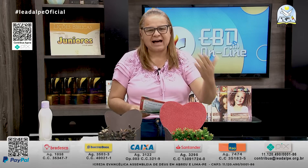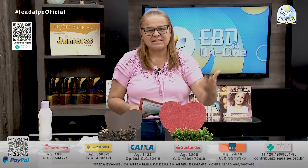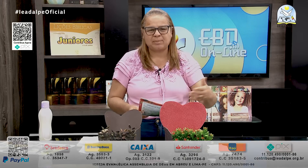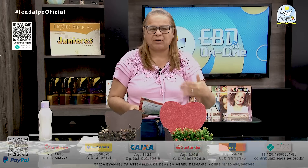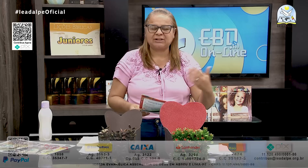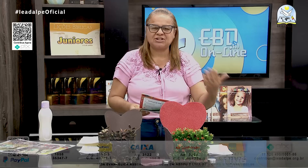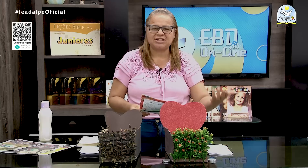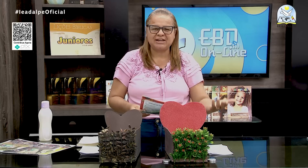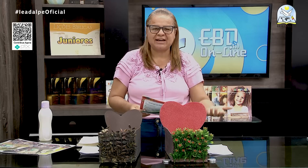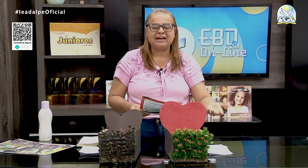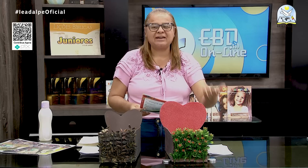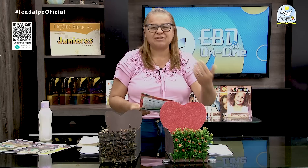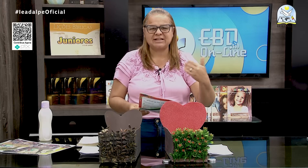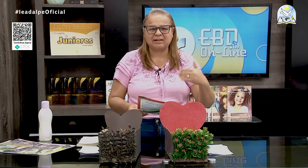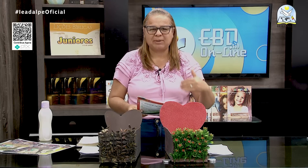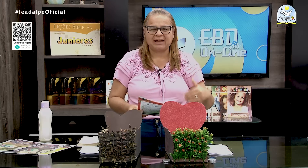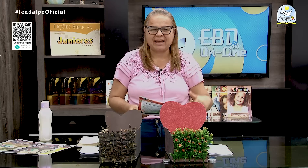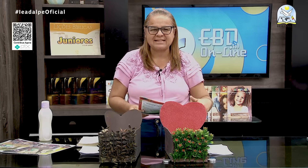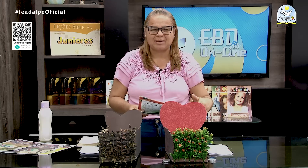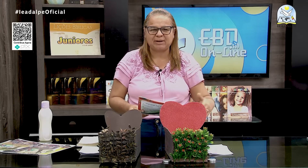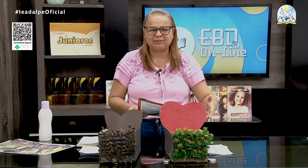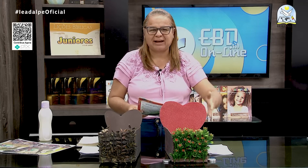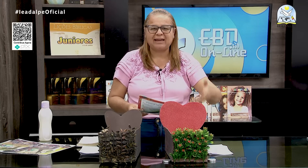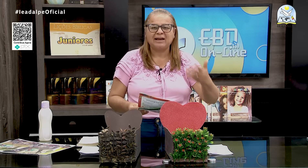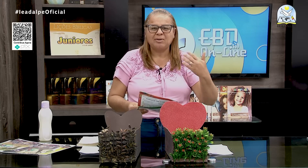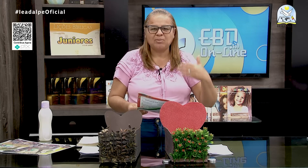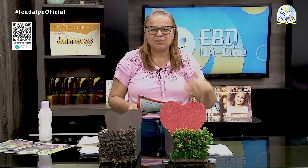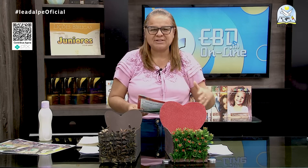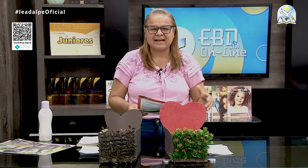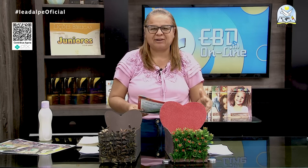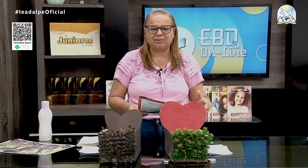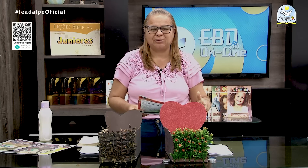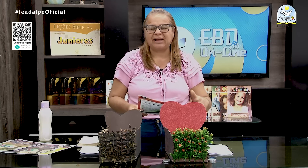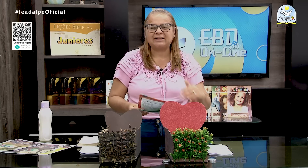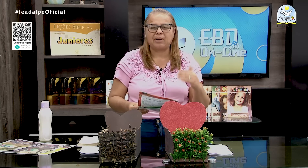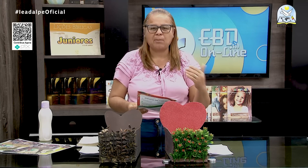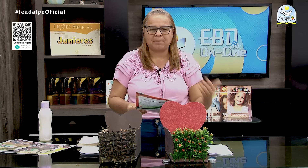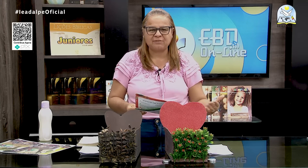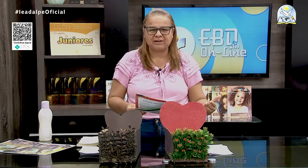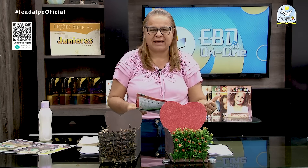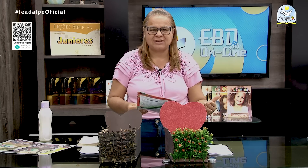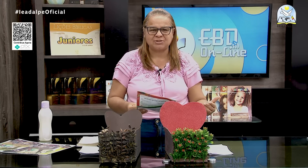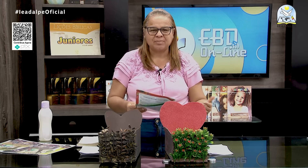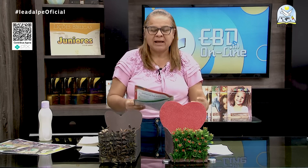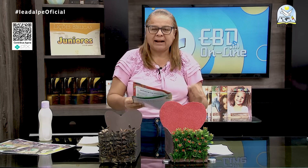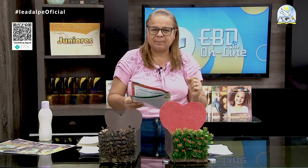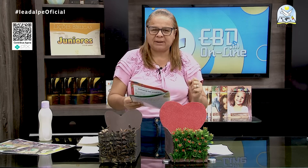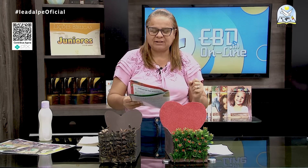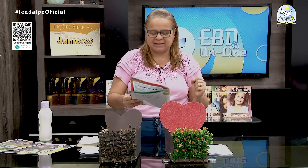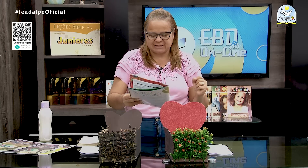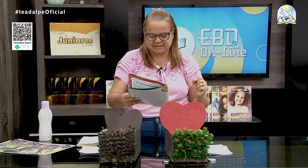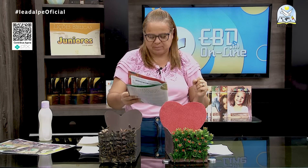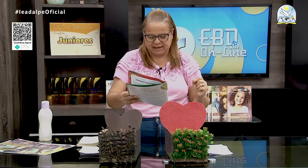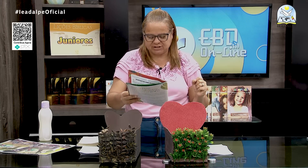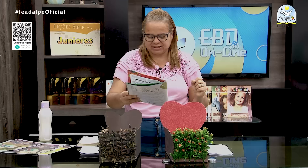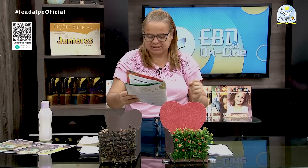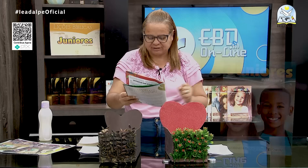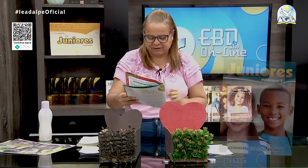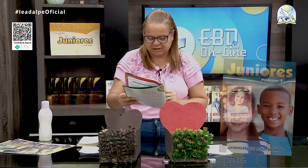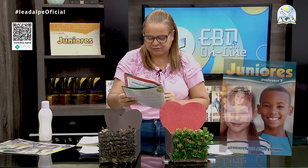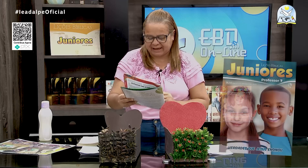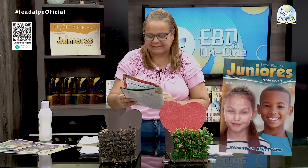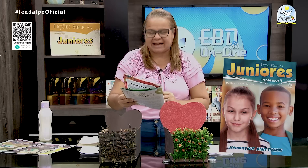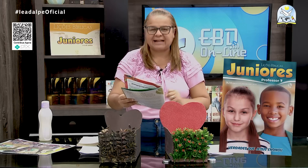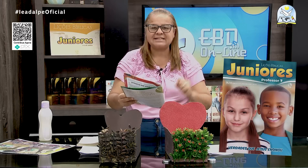classe para outras tias e você também recebendo aí muitos alunos então é um privilégio Lembrando que esse trimestre